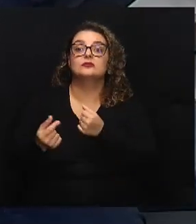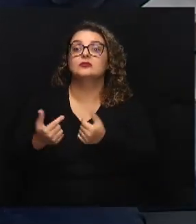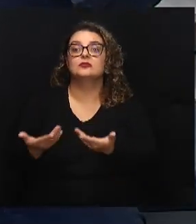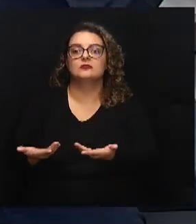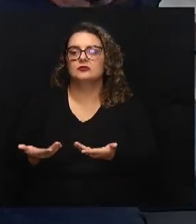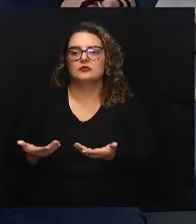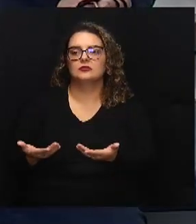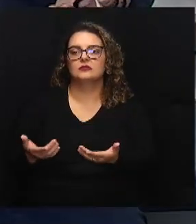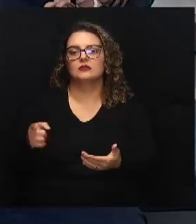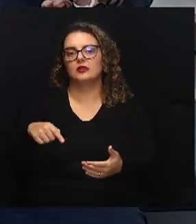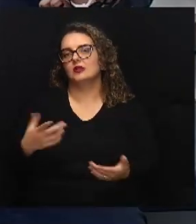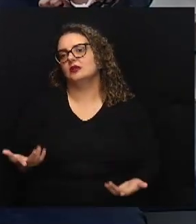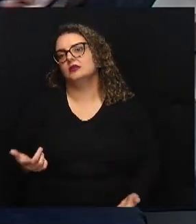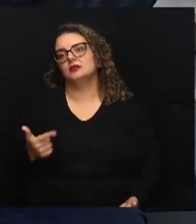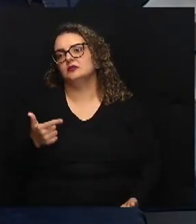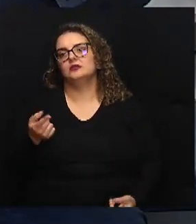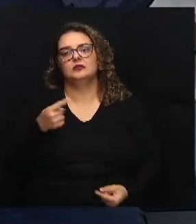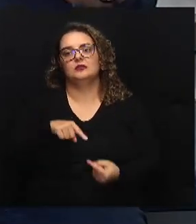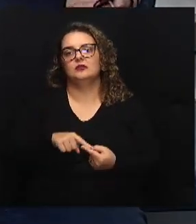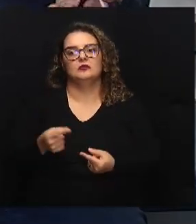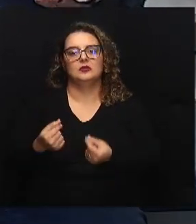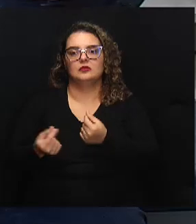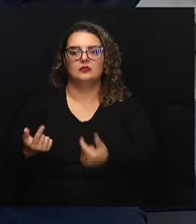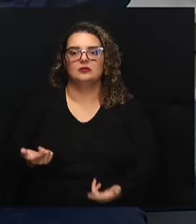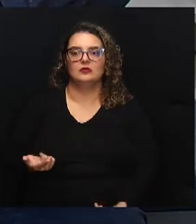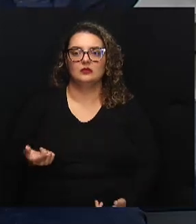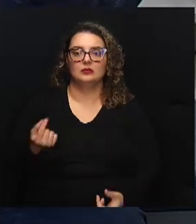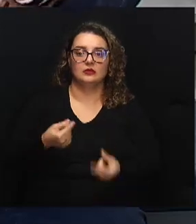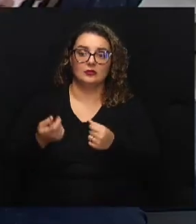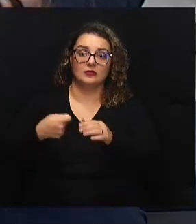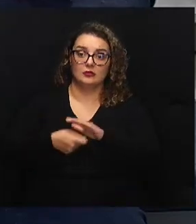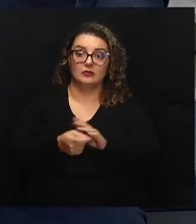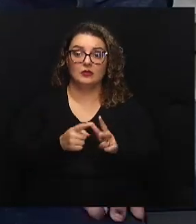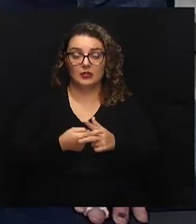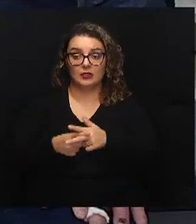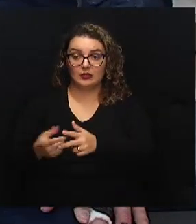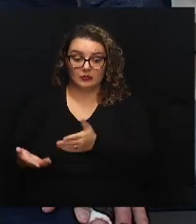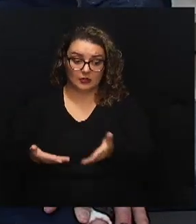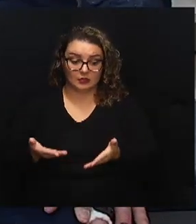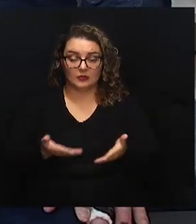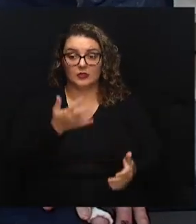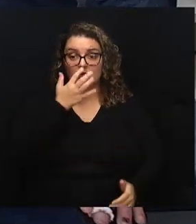espaço sem fim lucrativo, ainda coloco dinheiro aqui porque para manutenção.